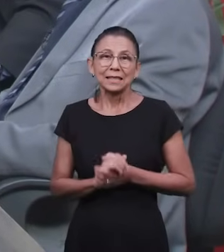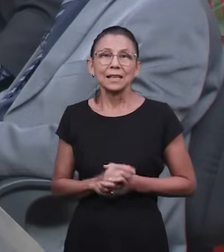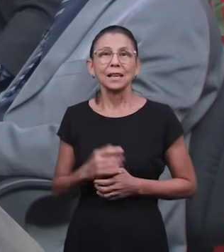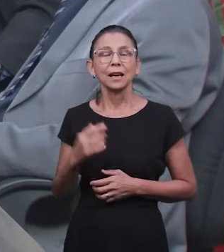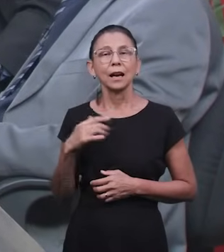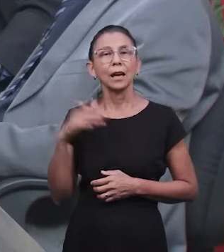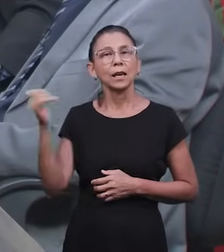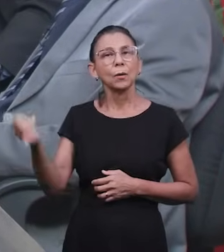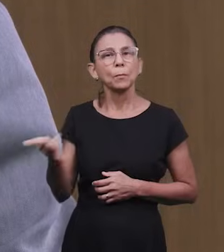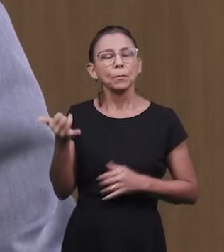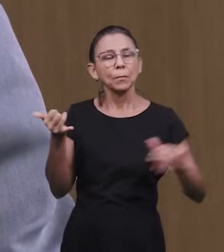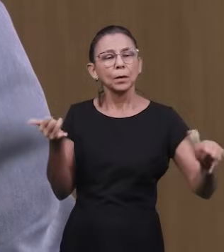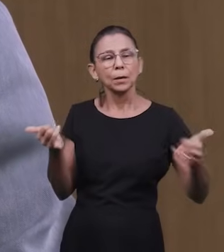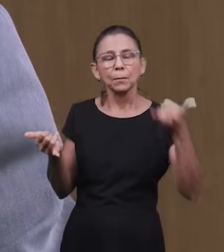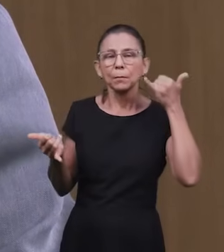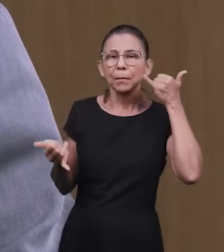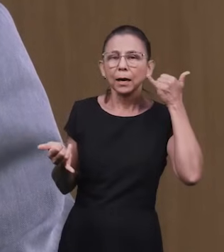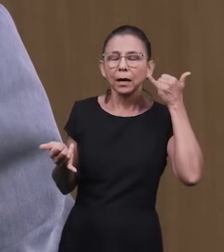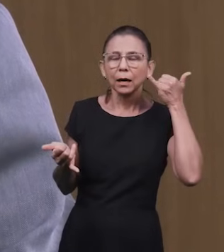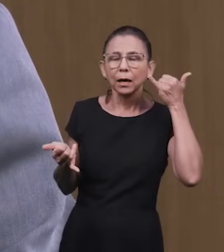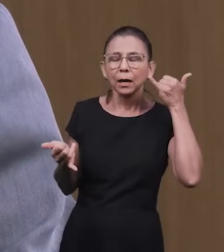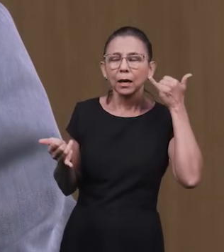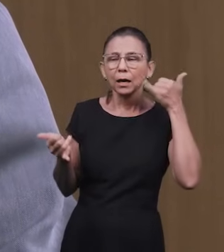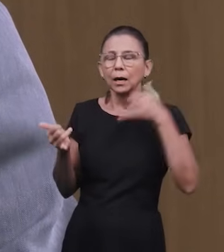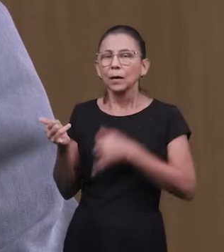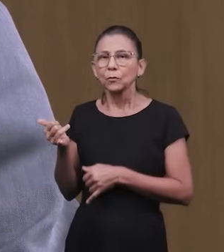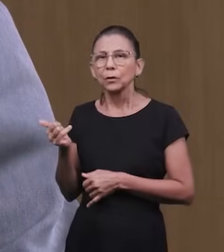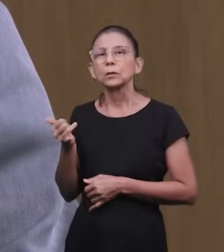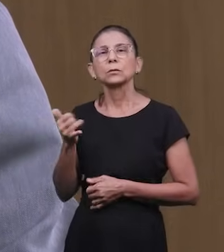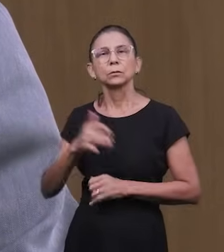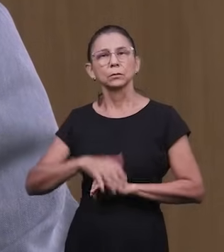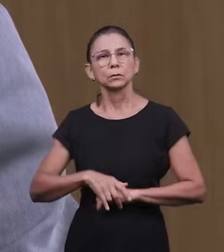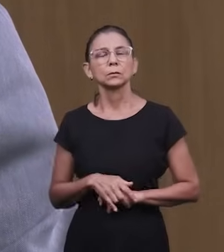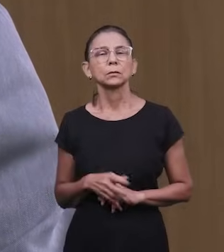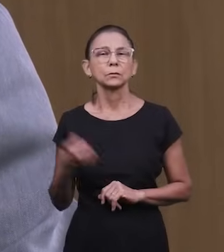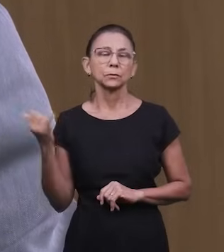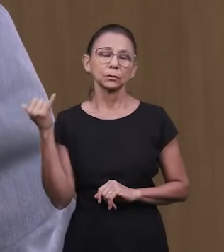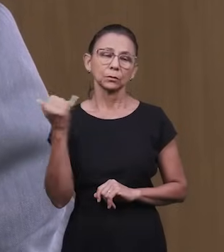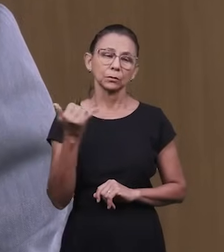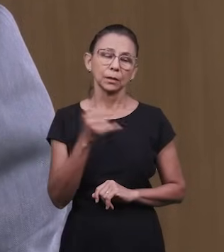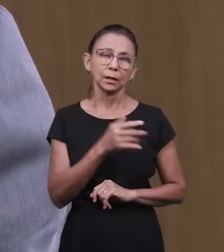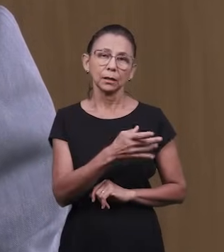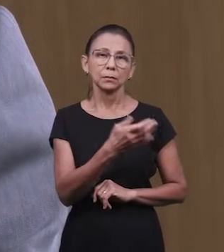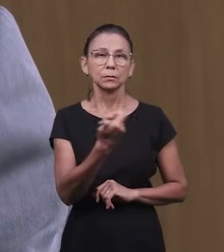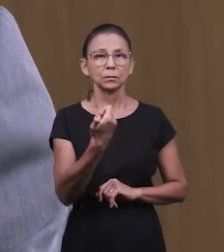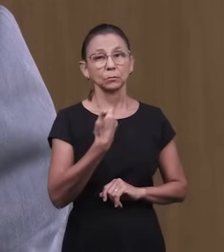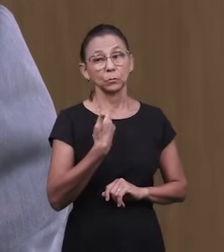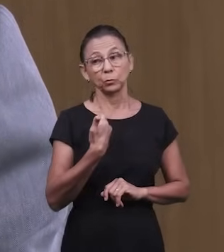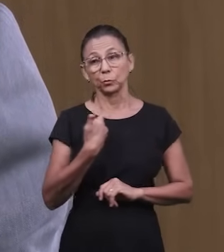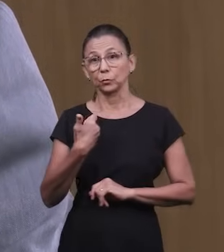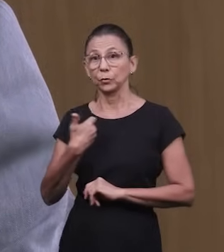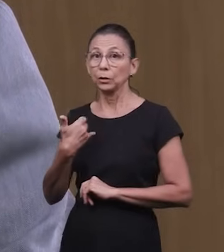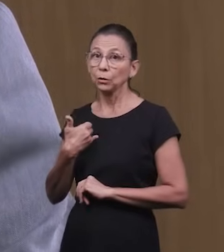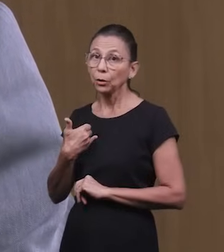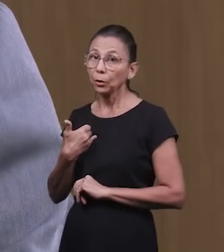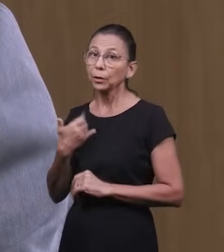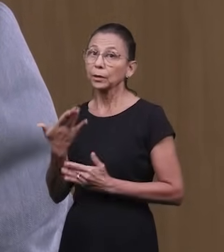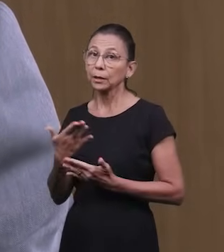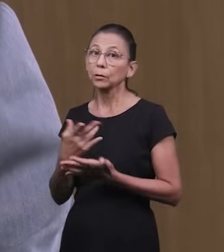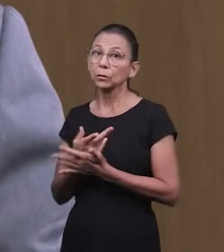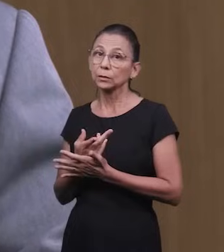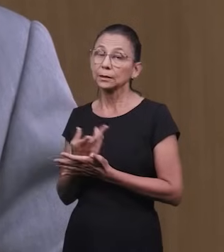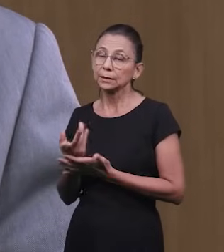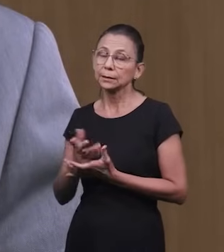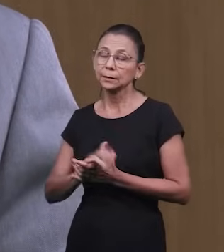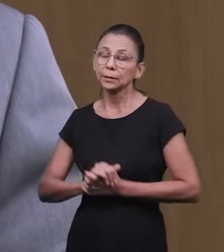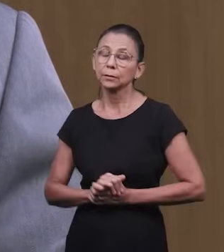né? E ouvi a história dela e eu falei, minha filha, o Senhor